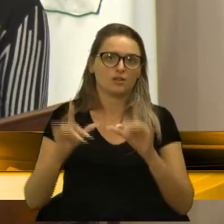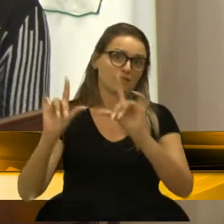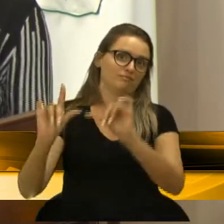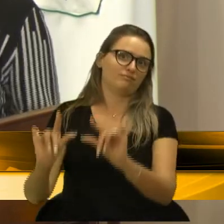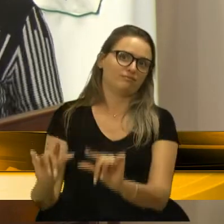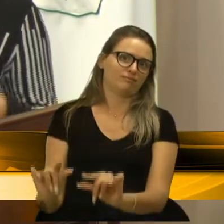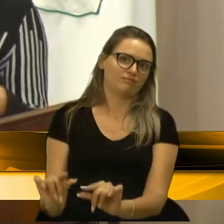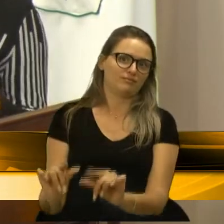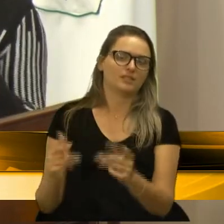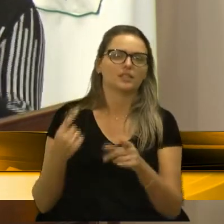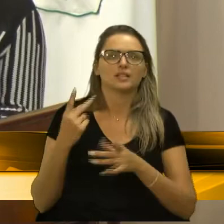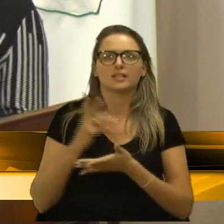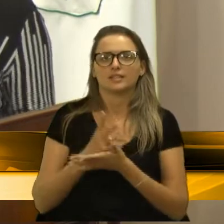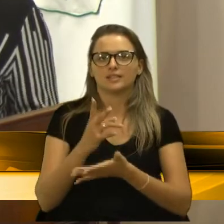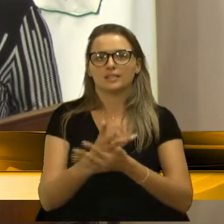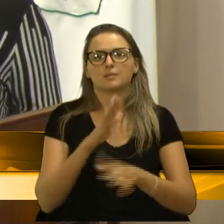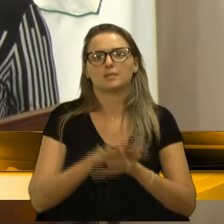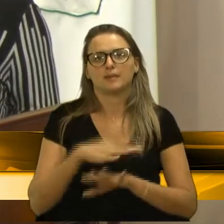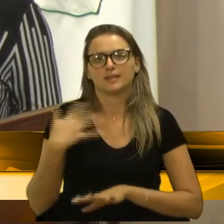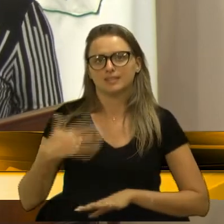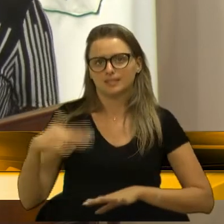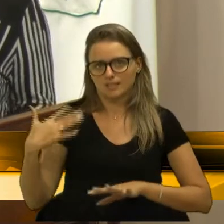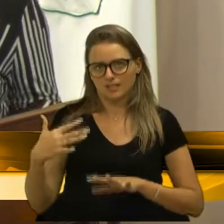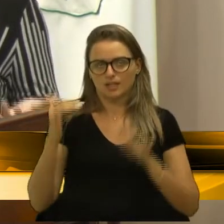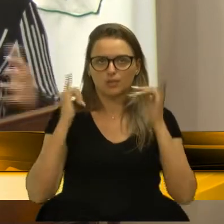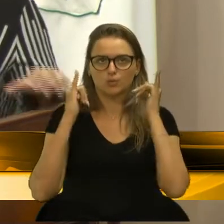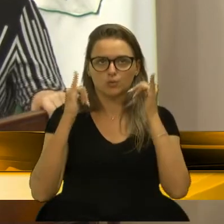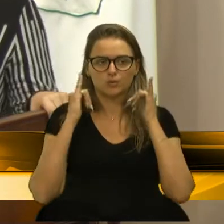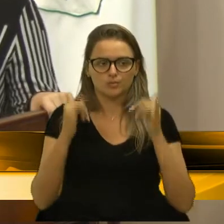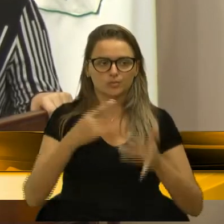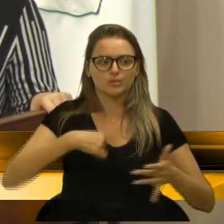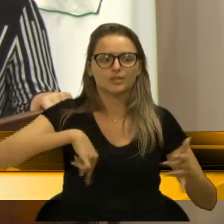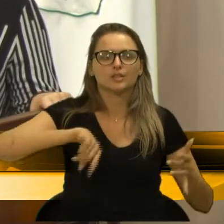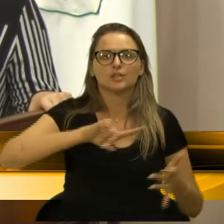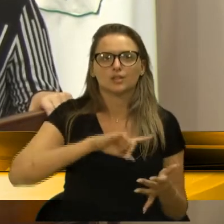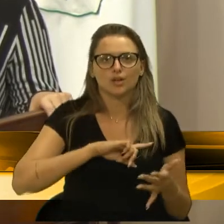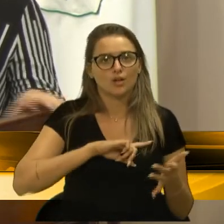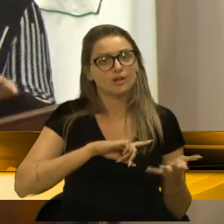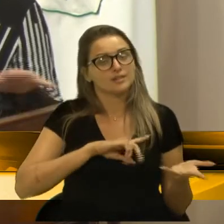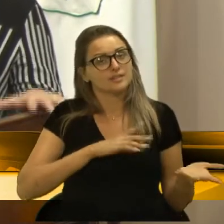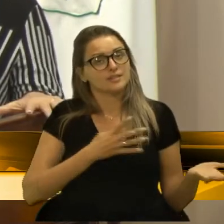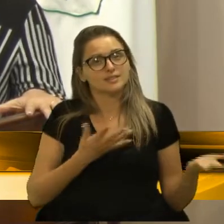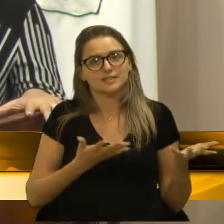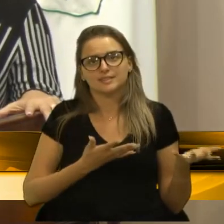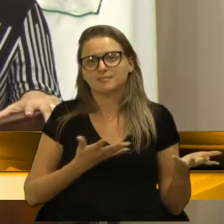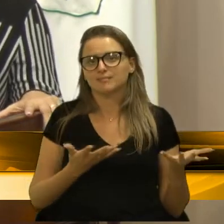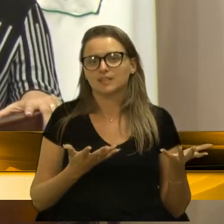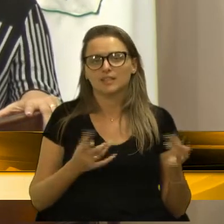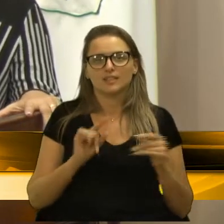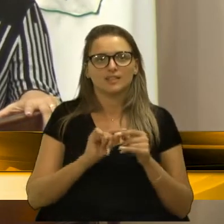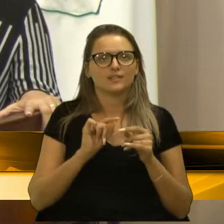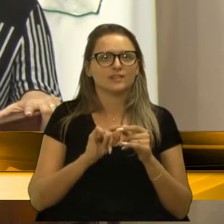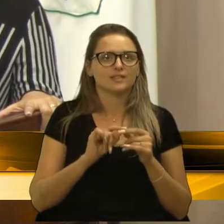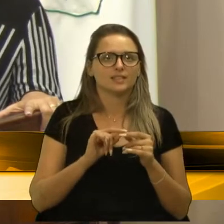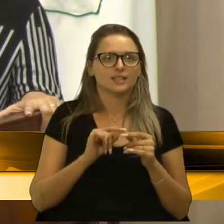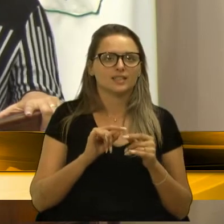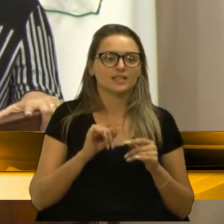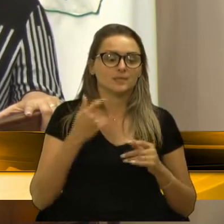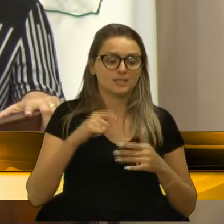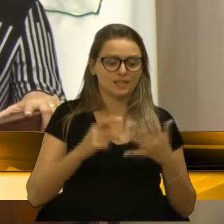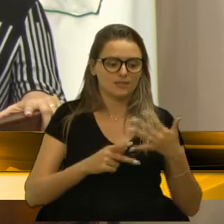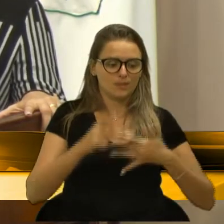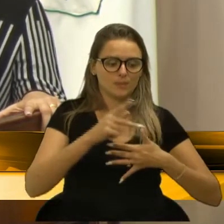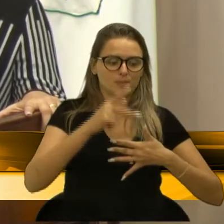menos e vai ser cada vez mais caro o transporte, e aí a gente vai realmente condenar um transporte que deveria ser